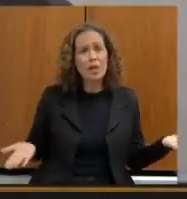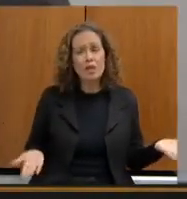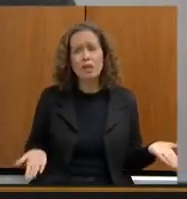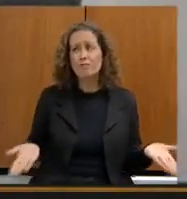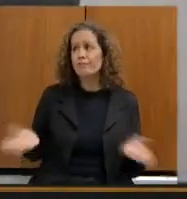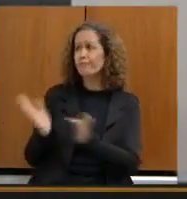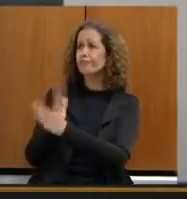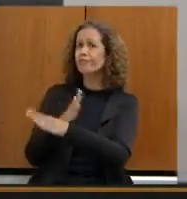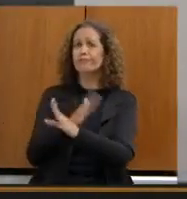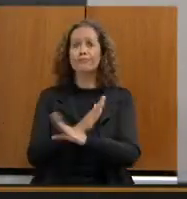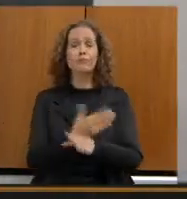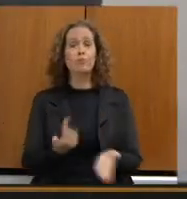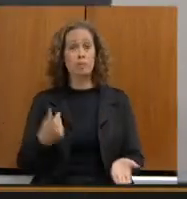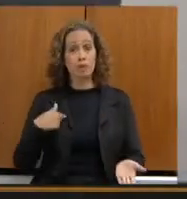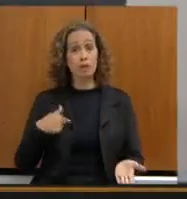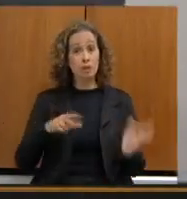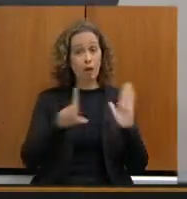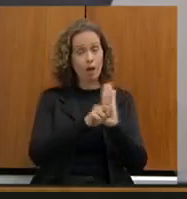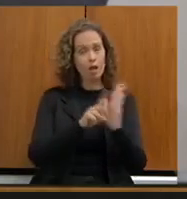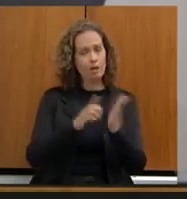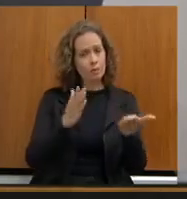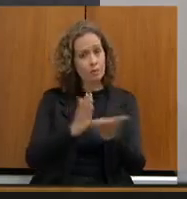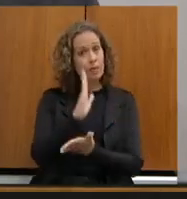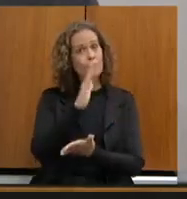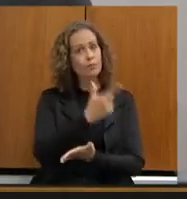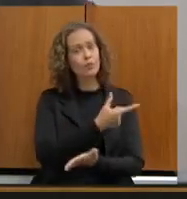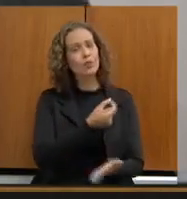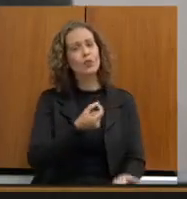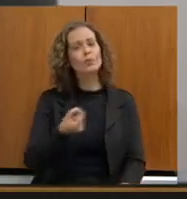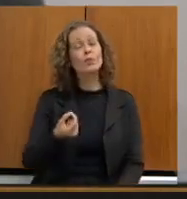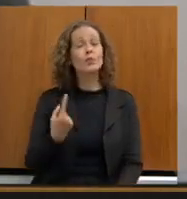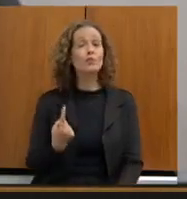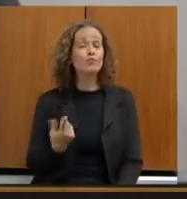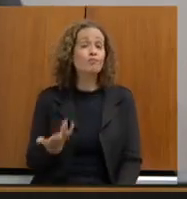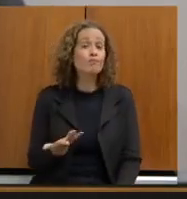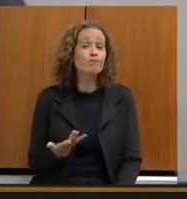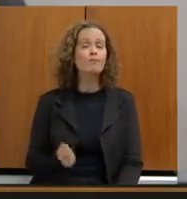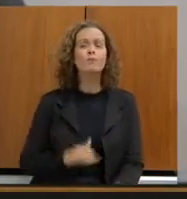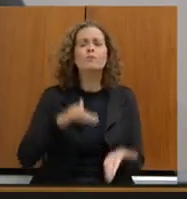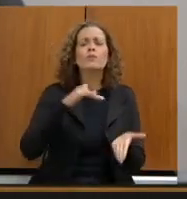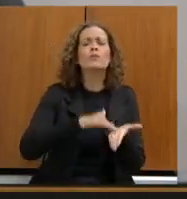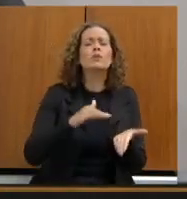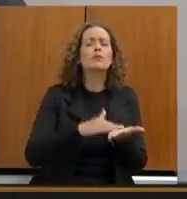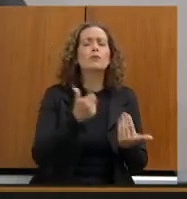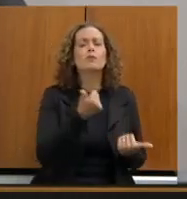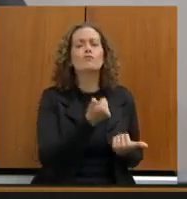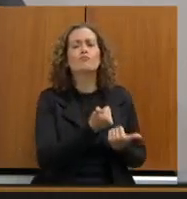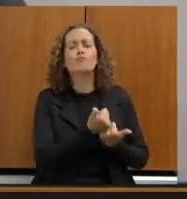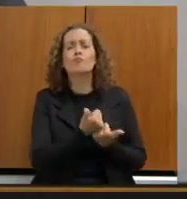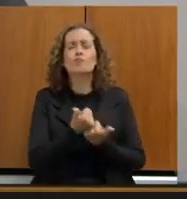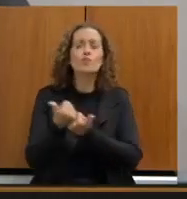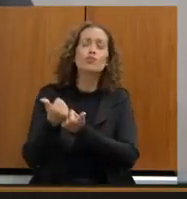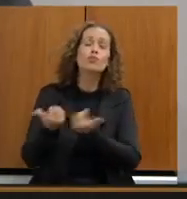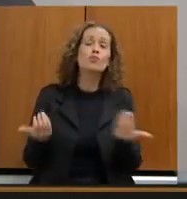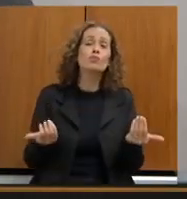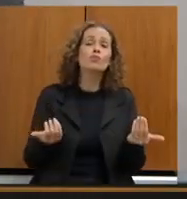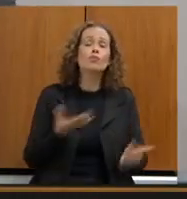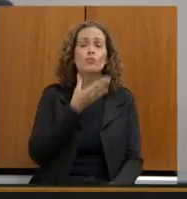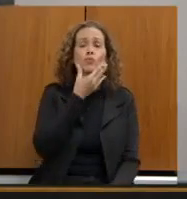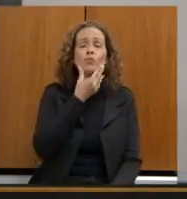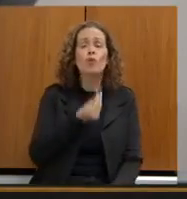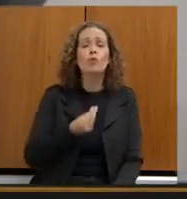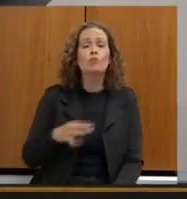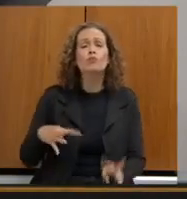até que eu aprovei essa lei além de dois mil e o secretário-adjunto o almoço